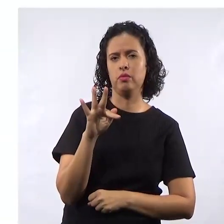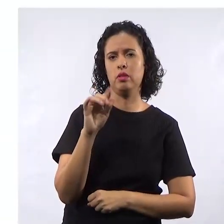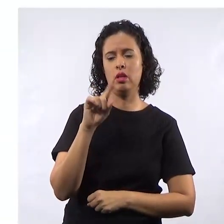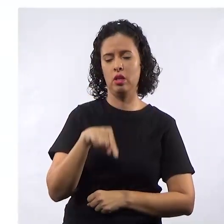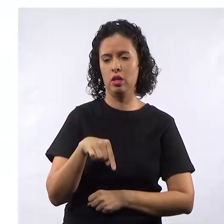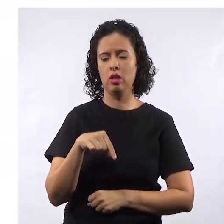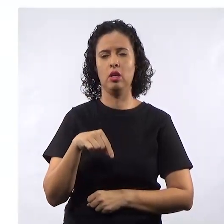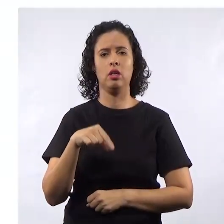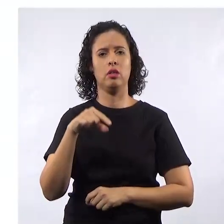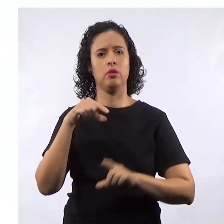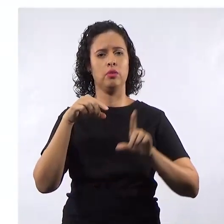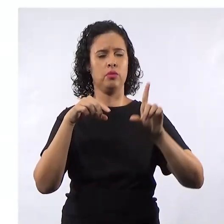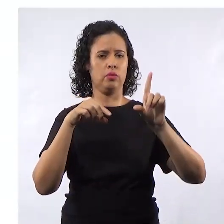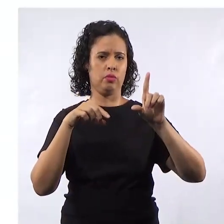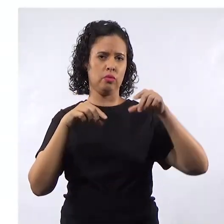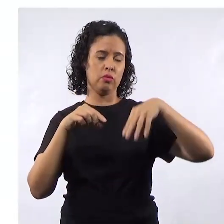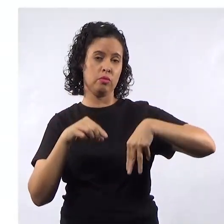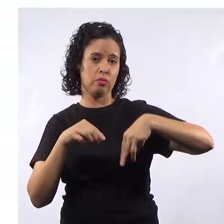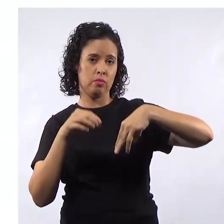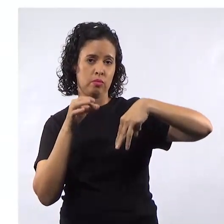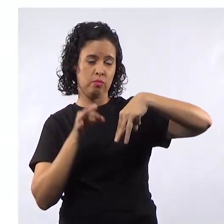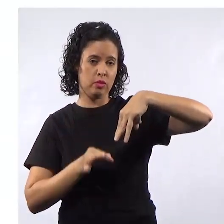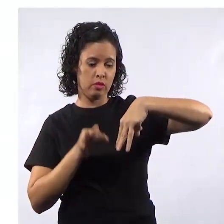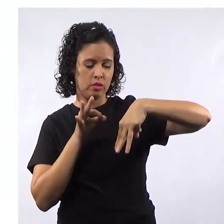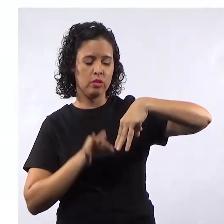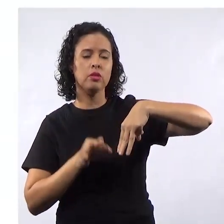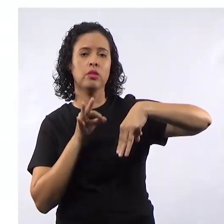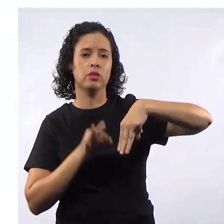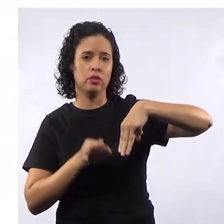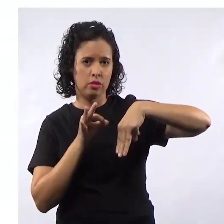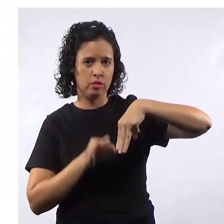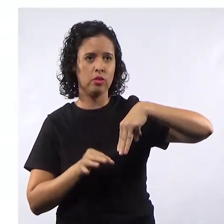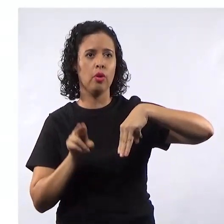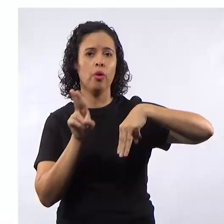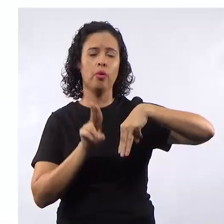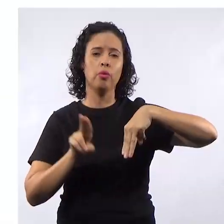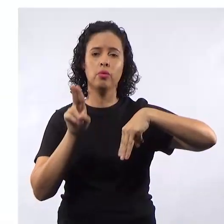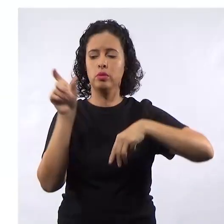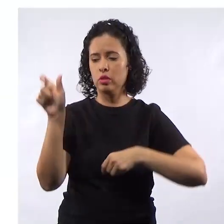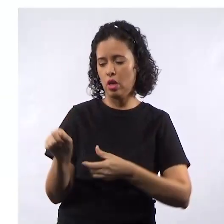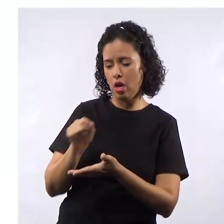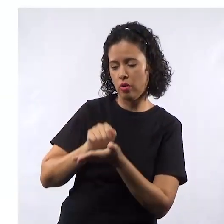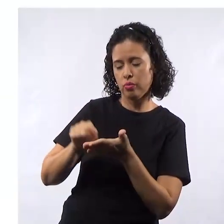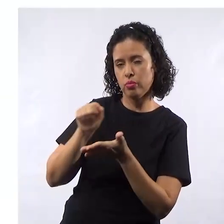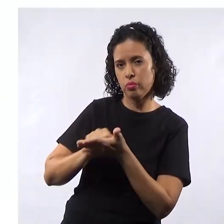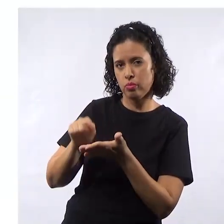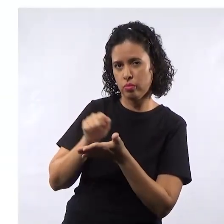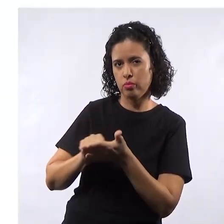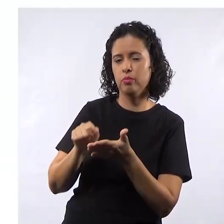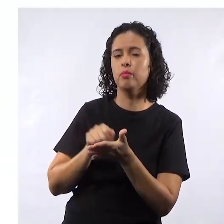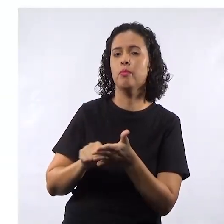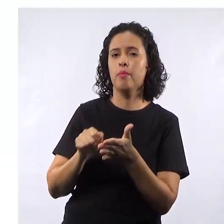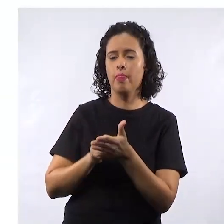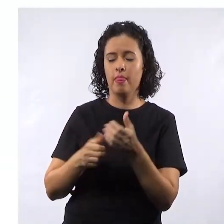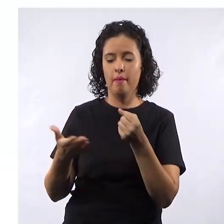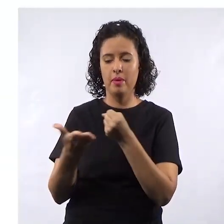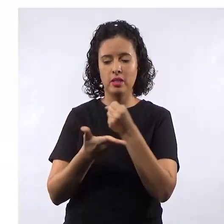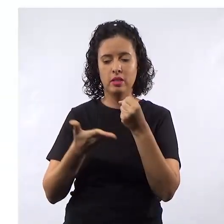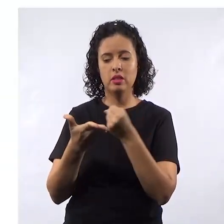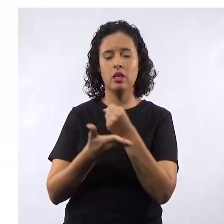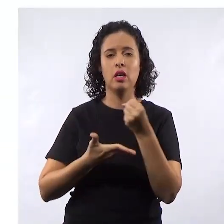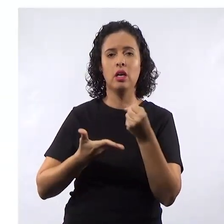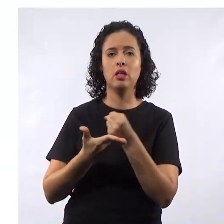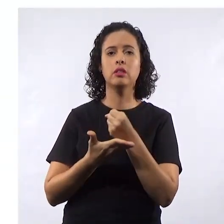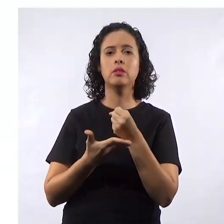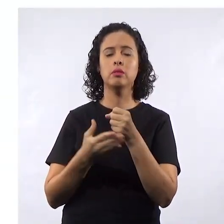Tribunal Federal utilizam muito, todos os juízes, é muito tranquilo eles citarem autores conforme a doutrina do autor tal, eu entendo